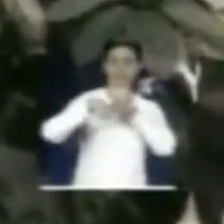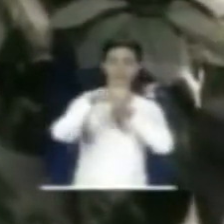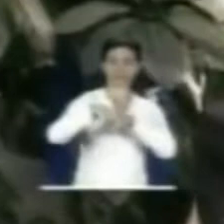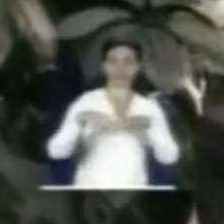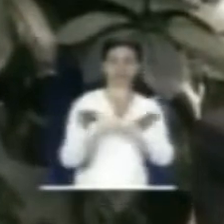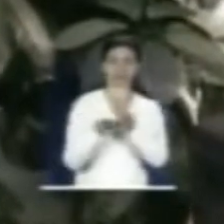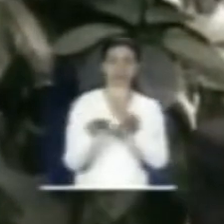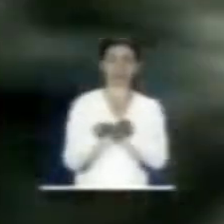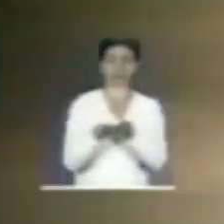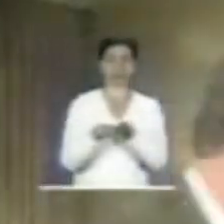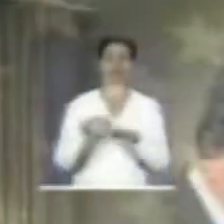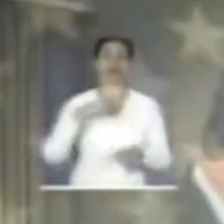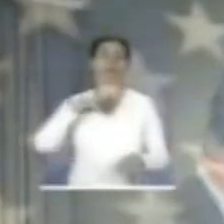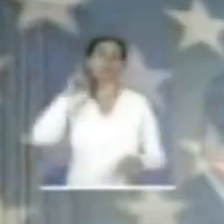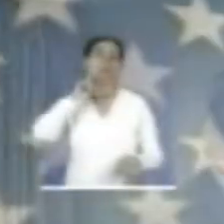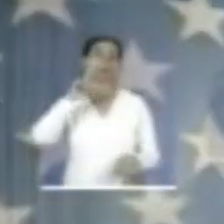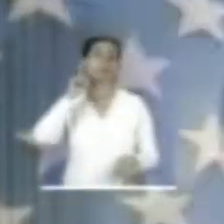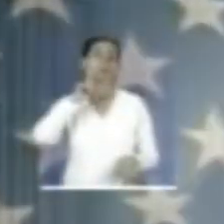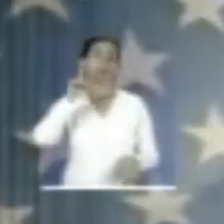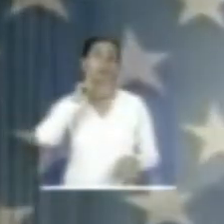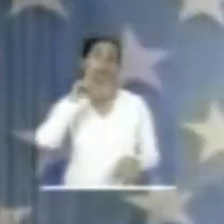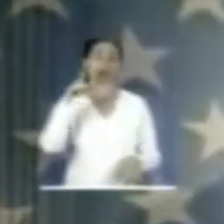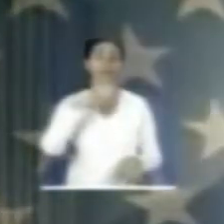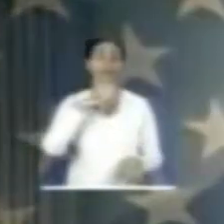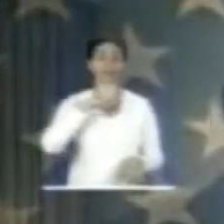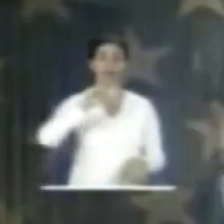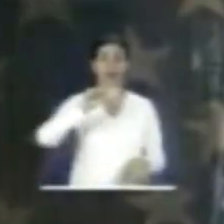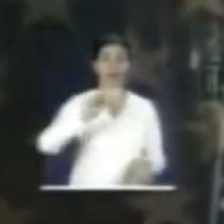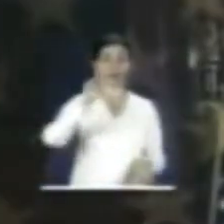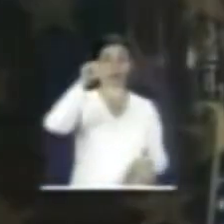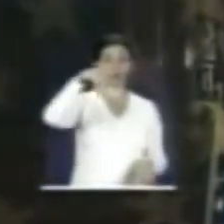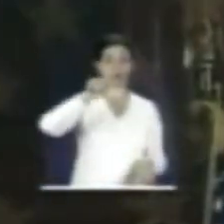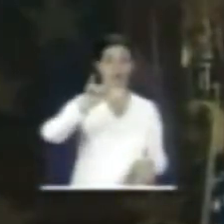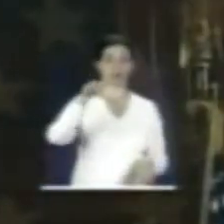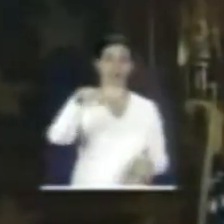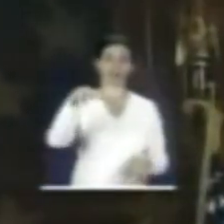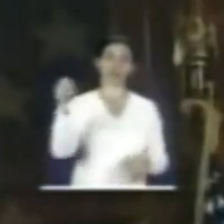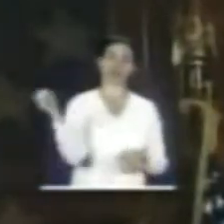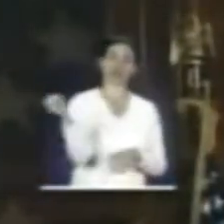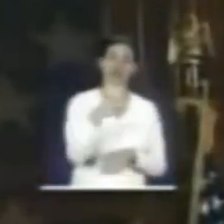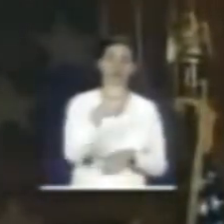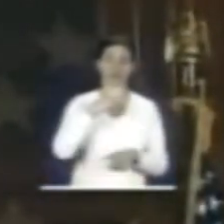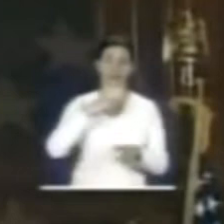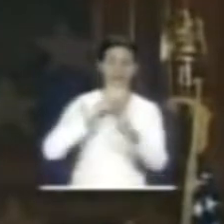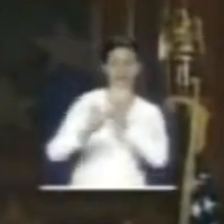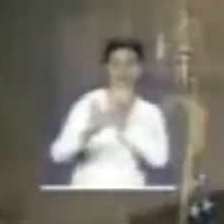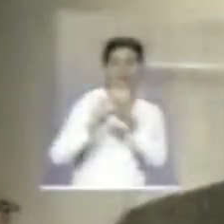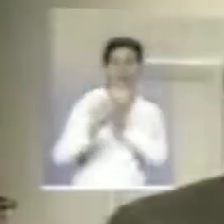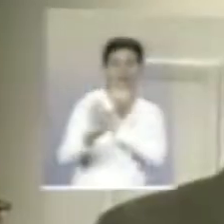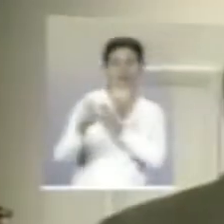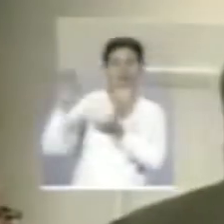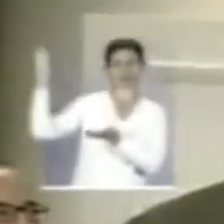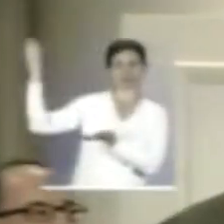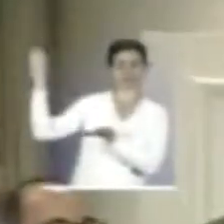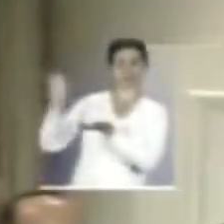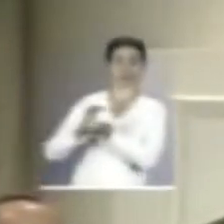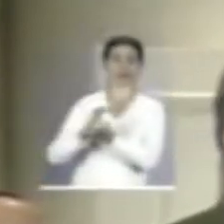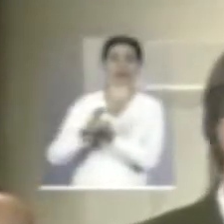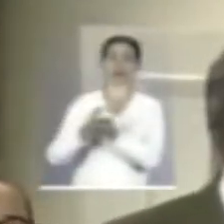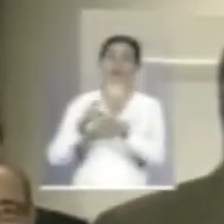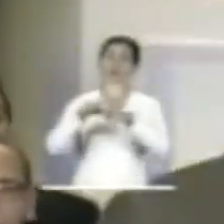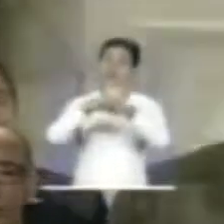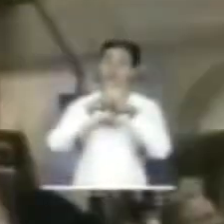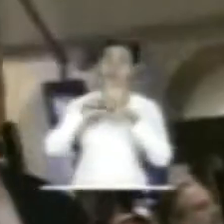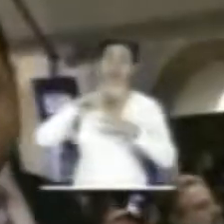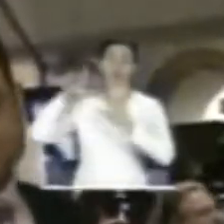agricultura. Nos Estados Unidos, Geraldo Alckmin consegue novos investimentos para o metrô. E por seu